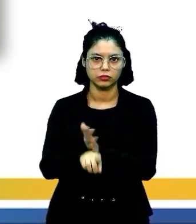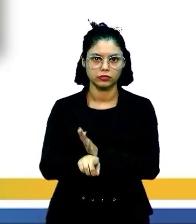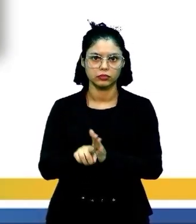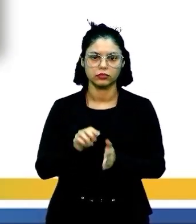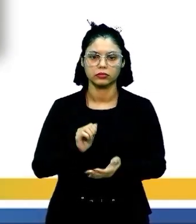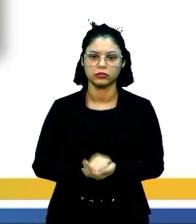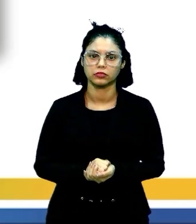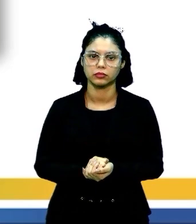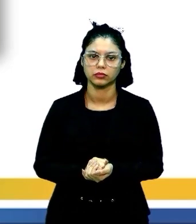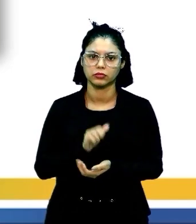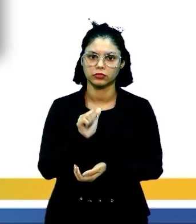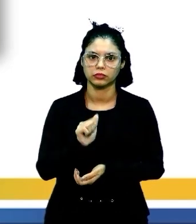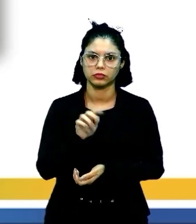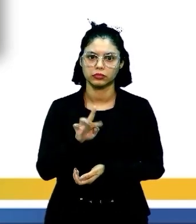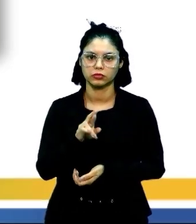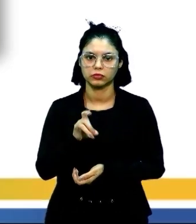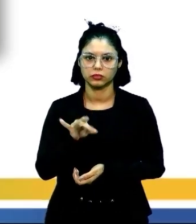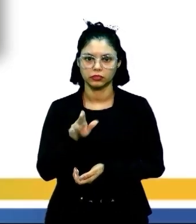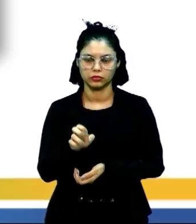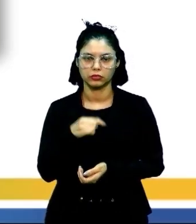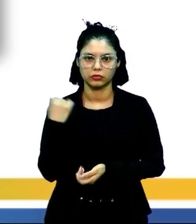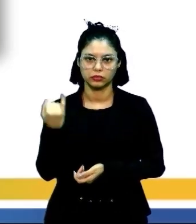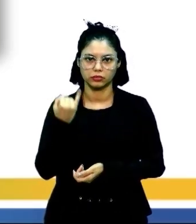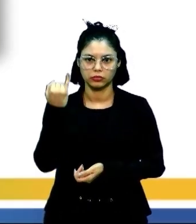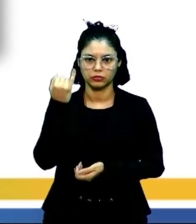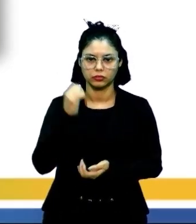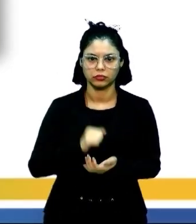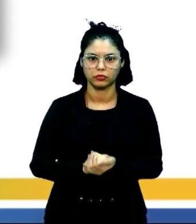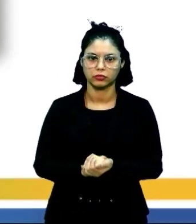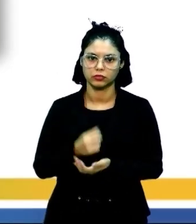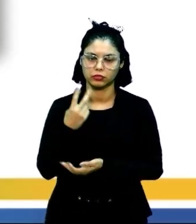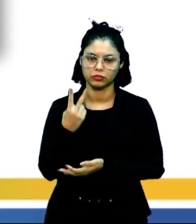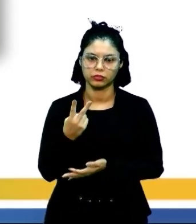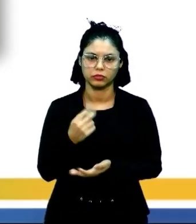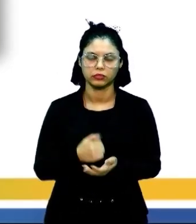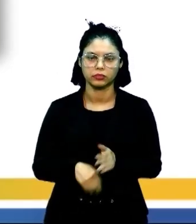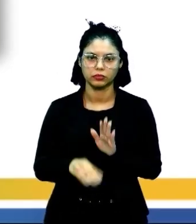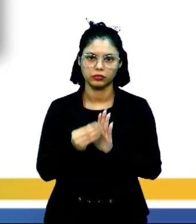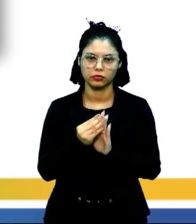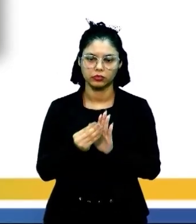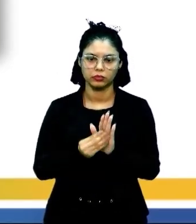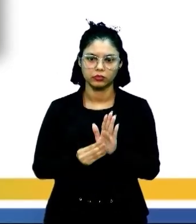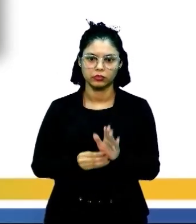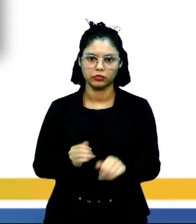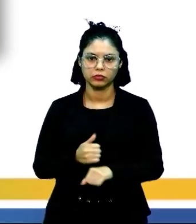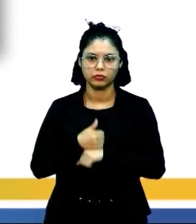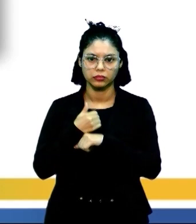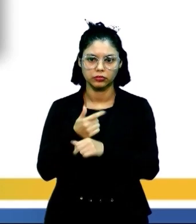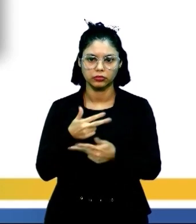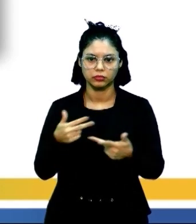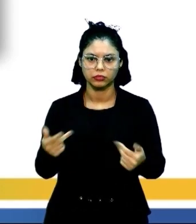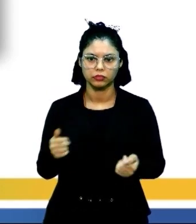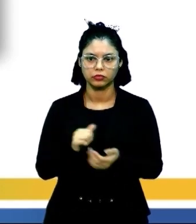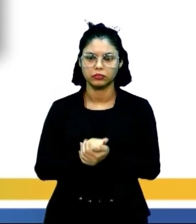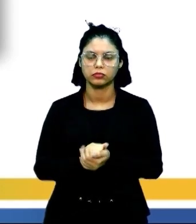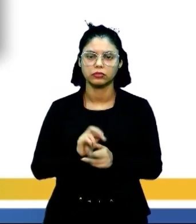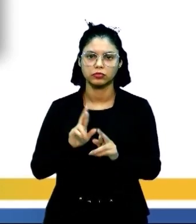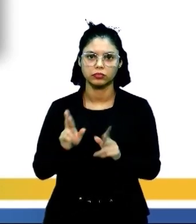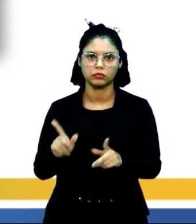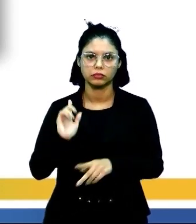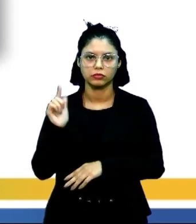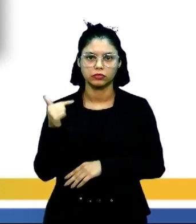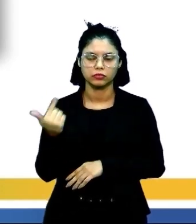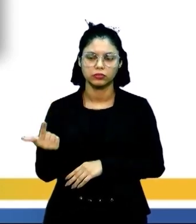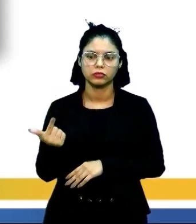da alteridade, principalmente o item 2. Fato ou qualidade de uma coisa